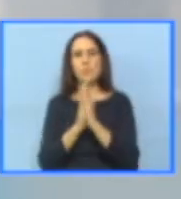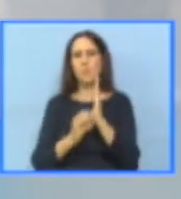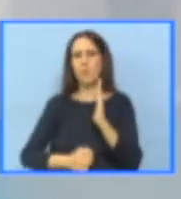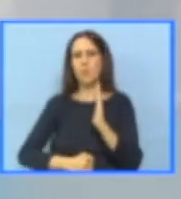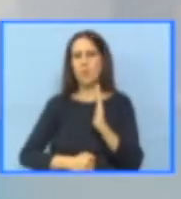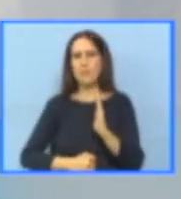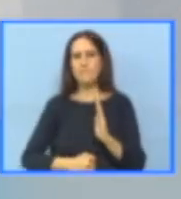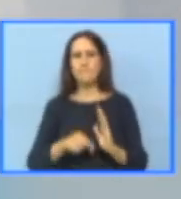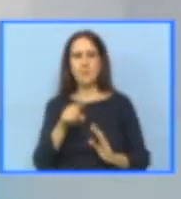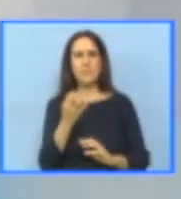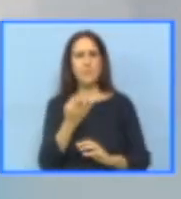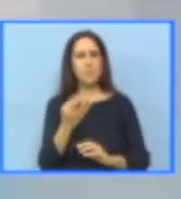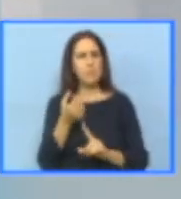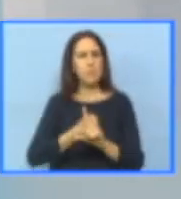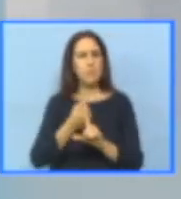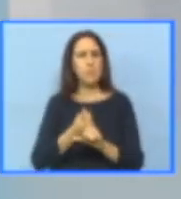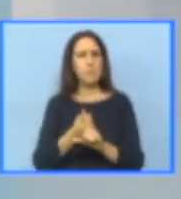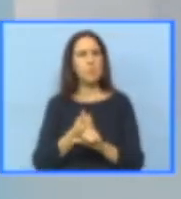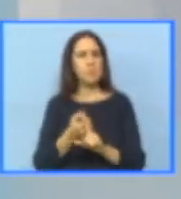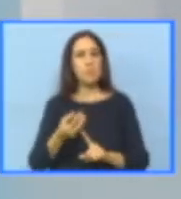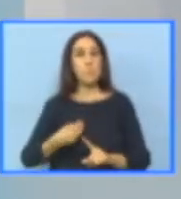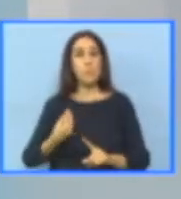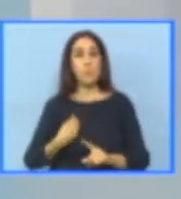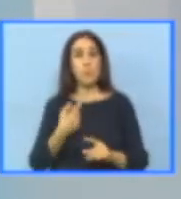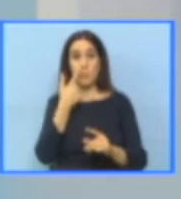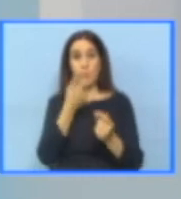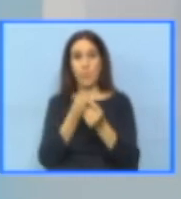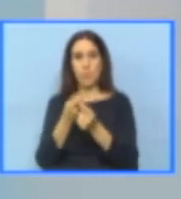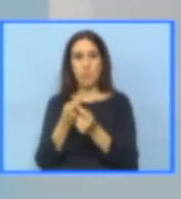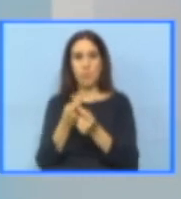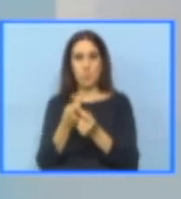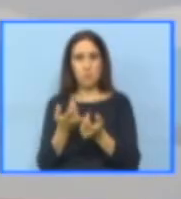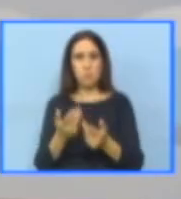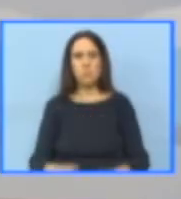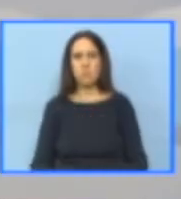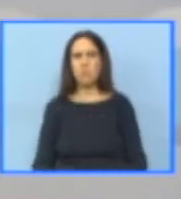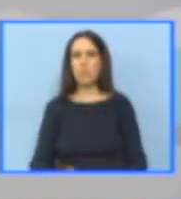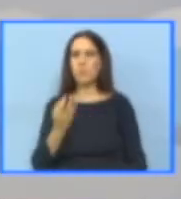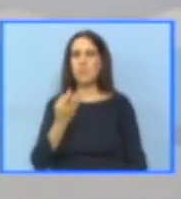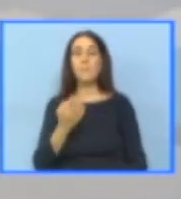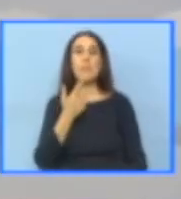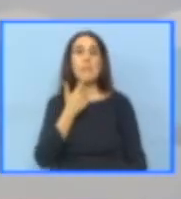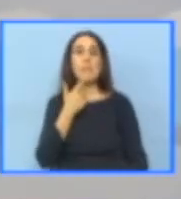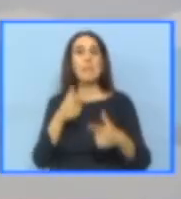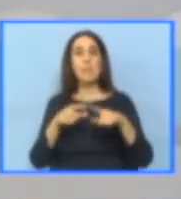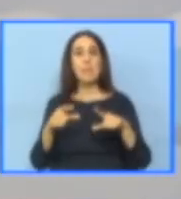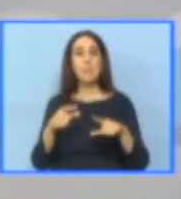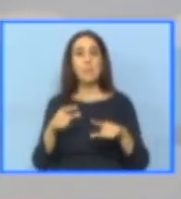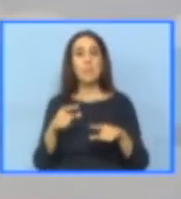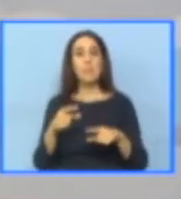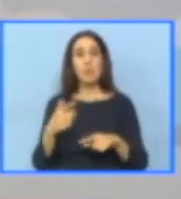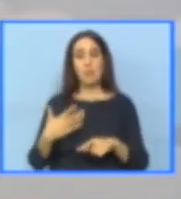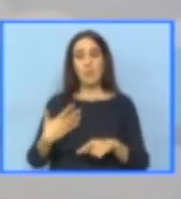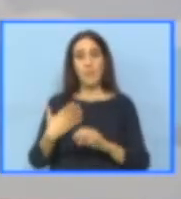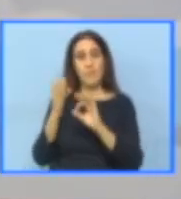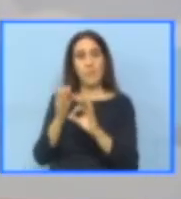católica, este é também um desafio a preocupar-se com o seu próximo, não é? Com certeza. E é claro que em inglês, caridade, a gente